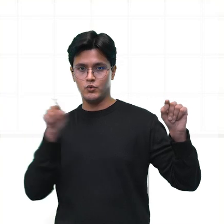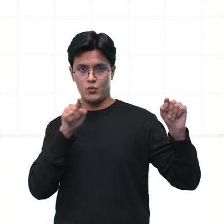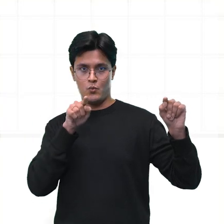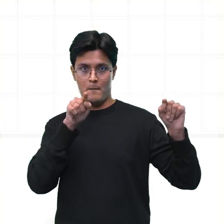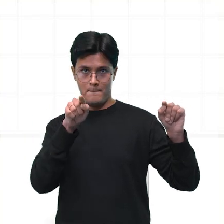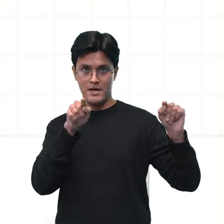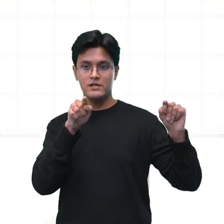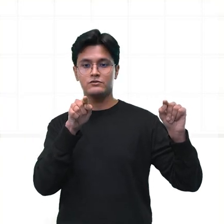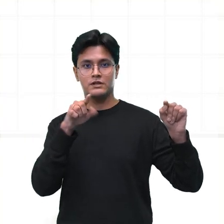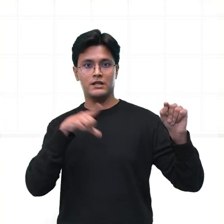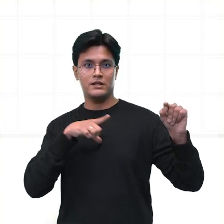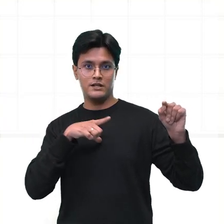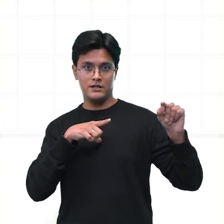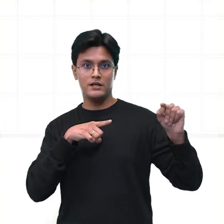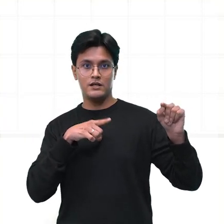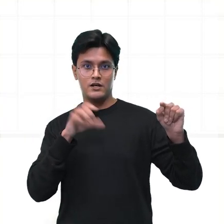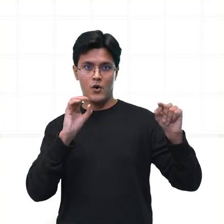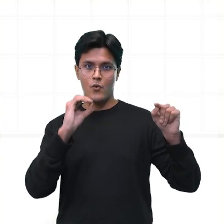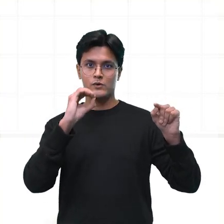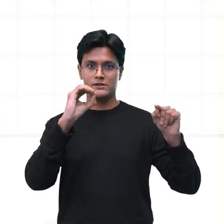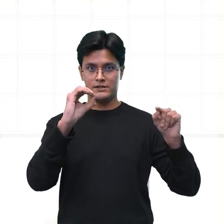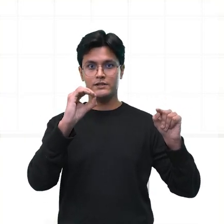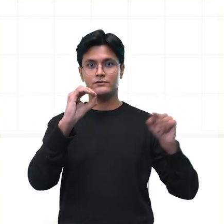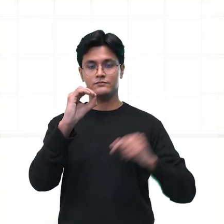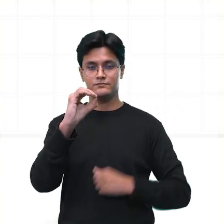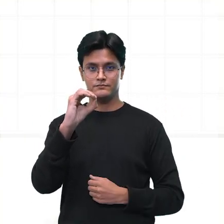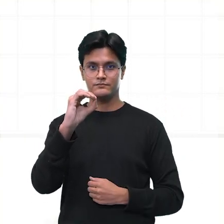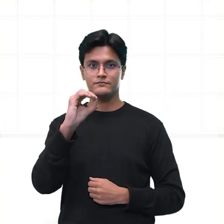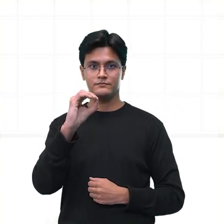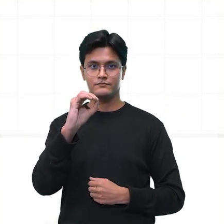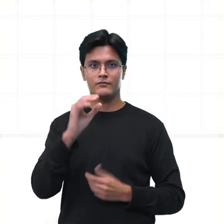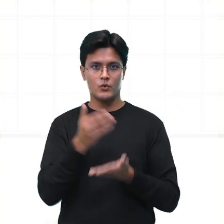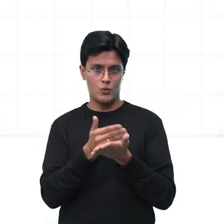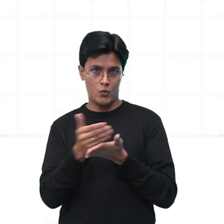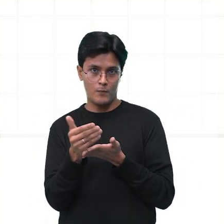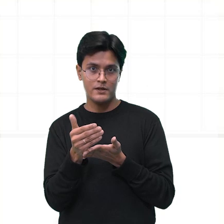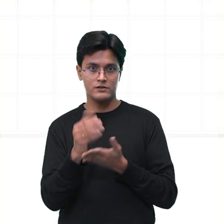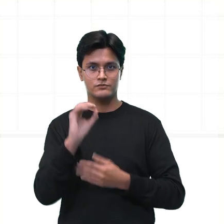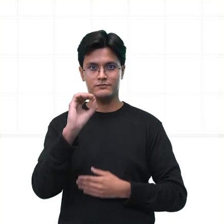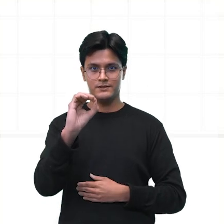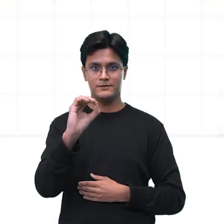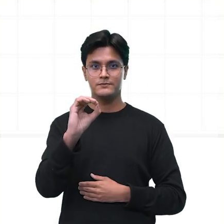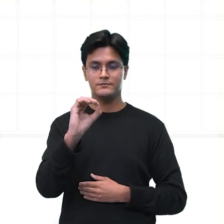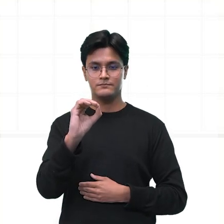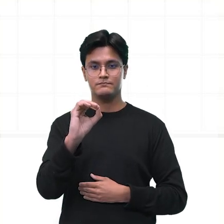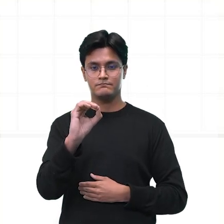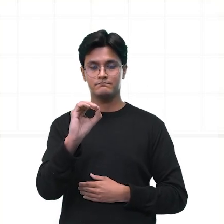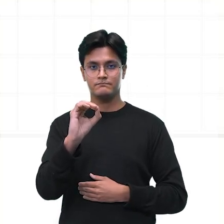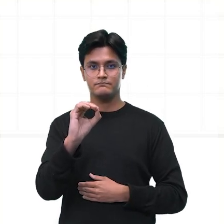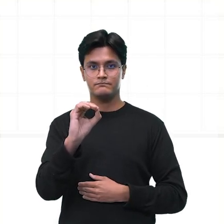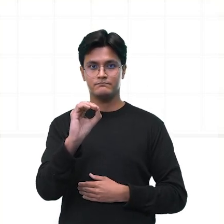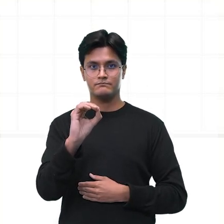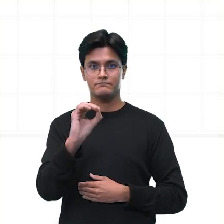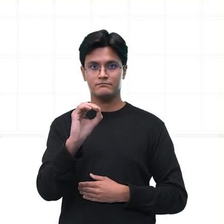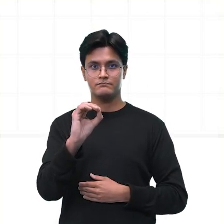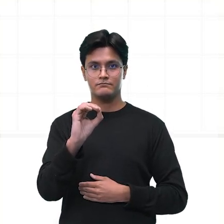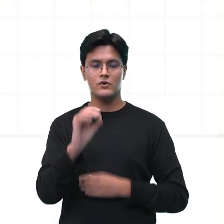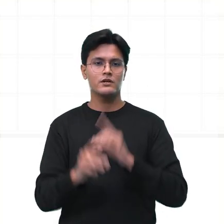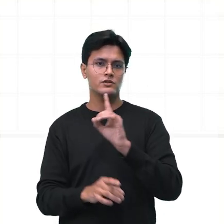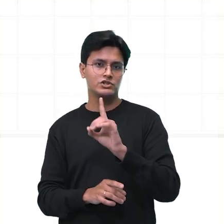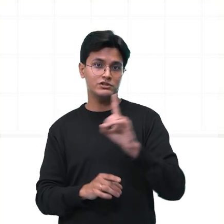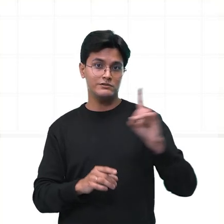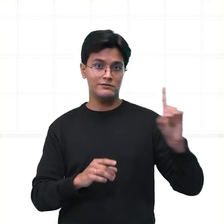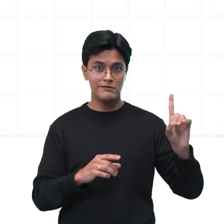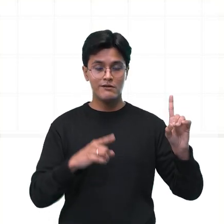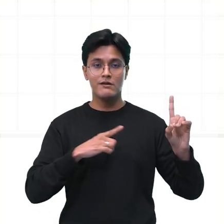nós temos a origem que a gente vai indicar como sendo zero tá pro lado direito nós